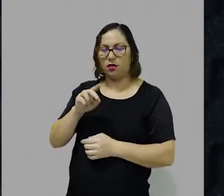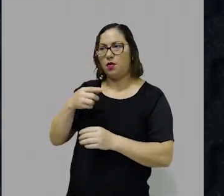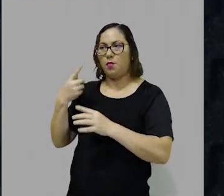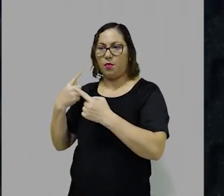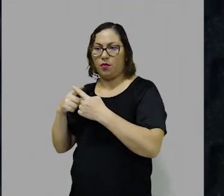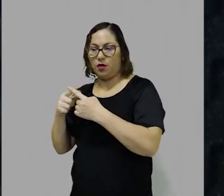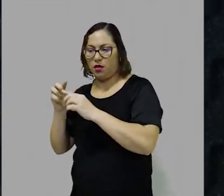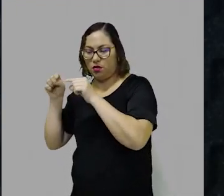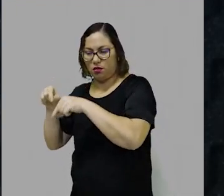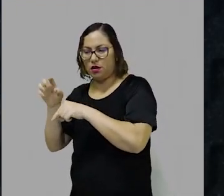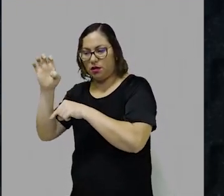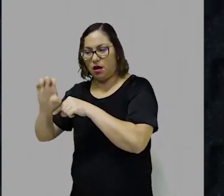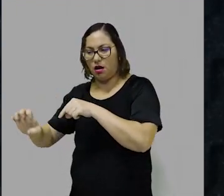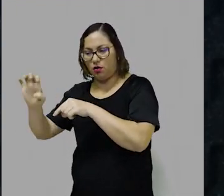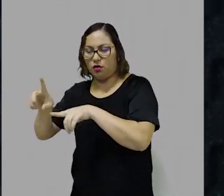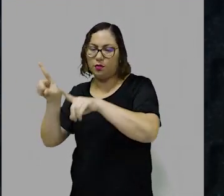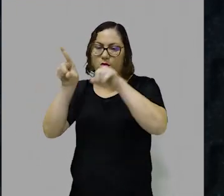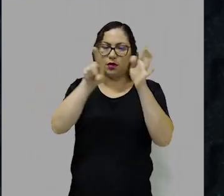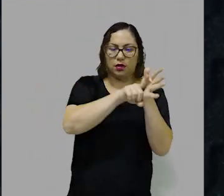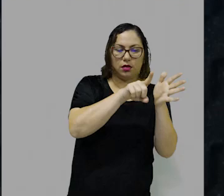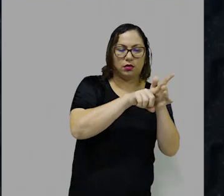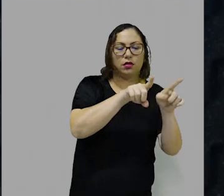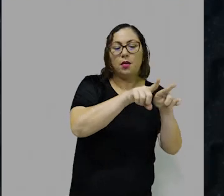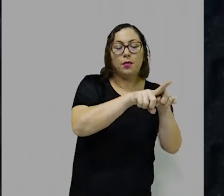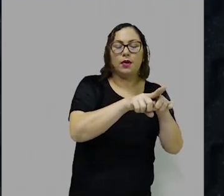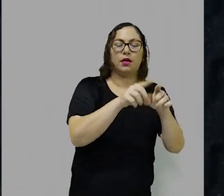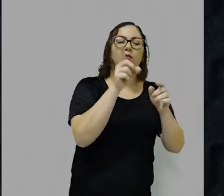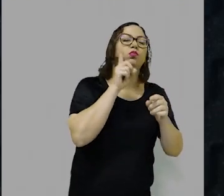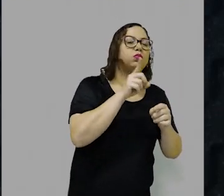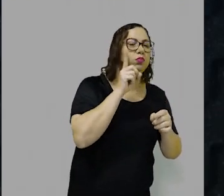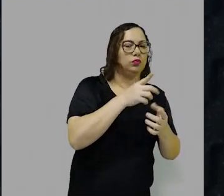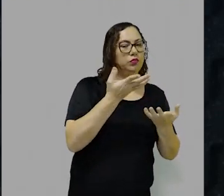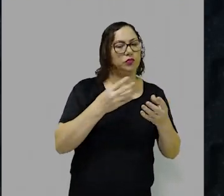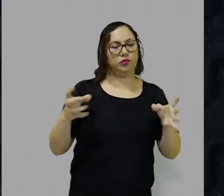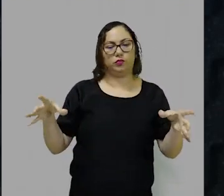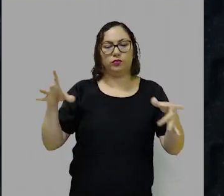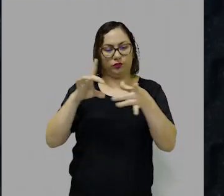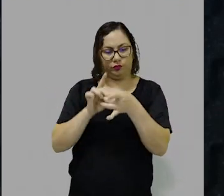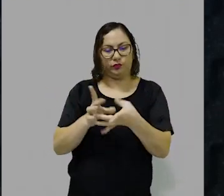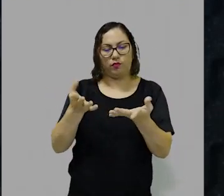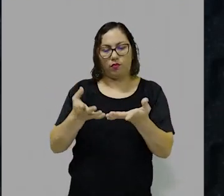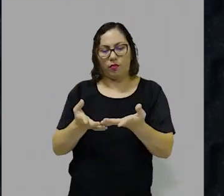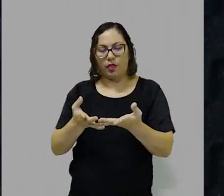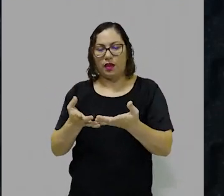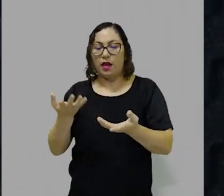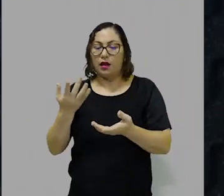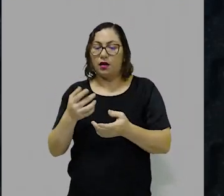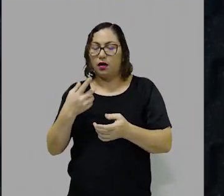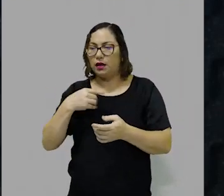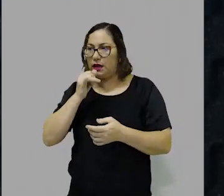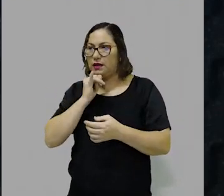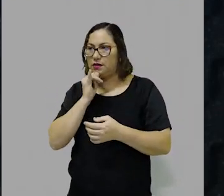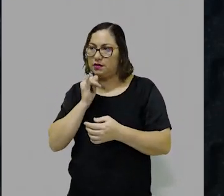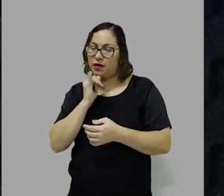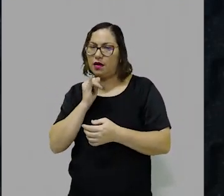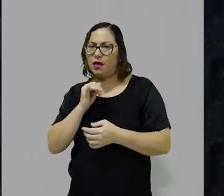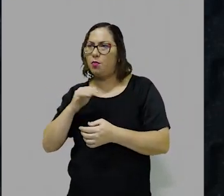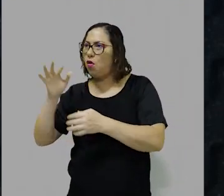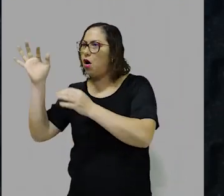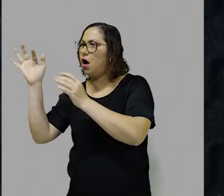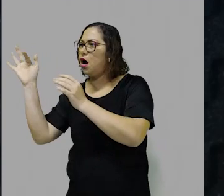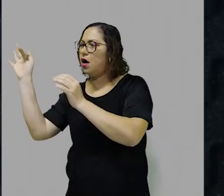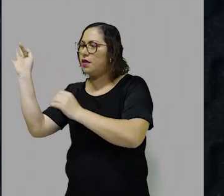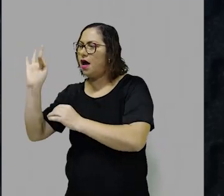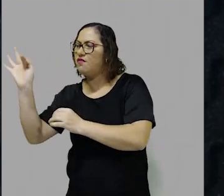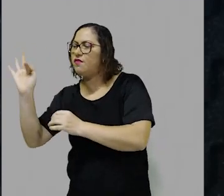trabalha nos Estados Unidos, nessa parceria. E você tem uma divulgação de objetos que eram assim, o que é bonito lá na França, o que é tendência